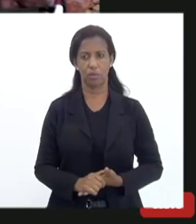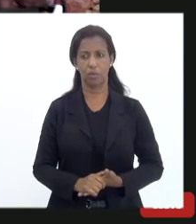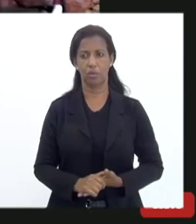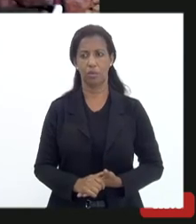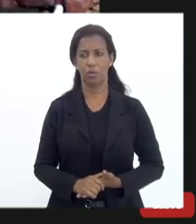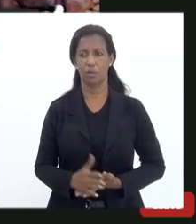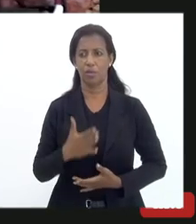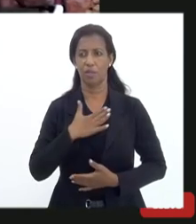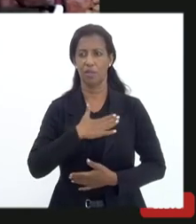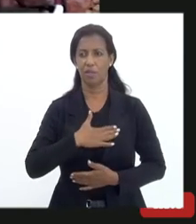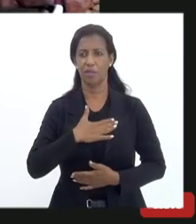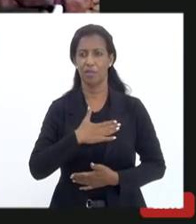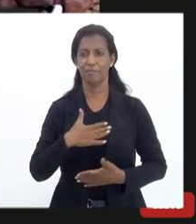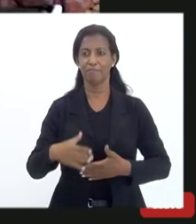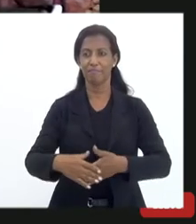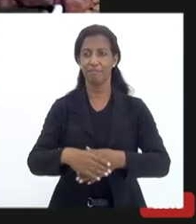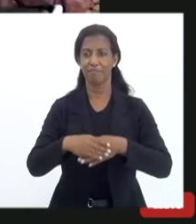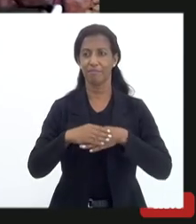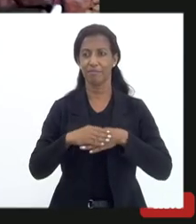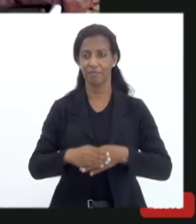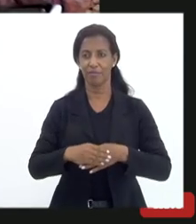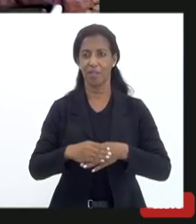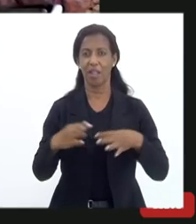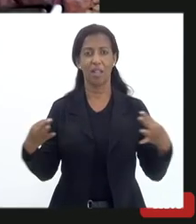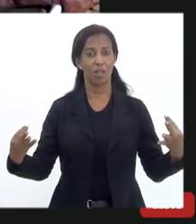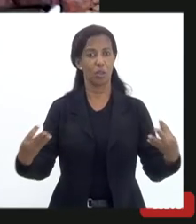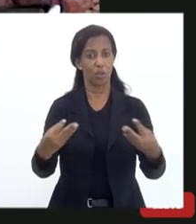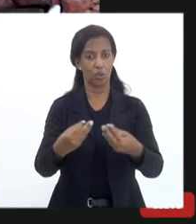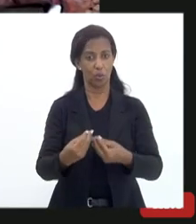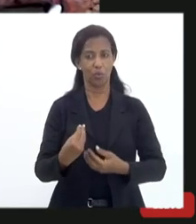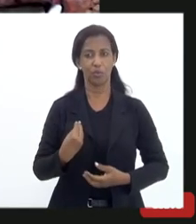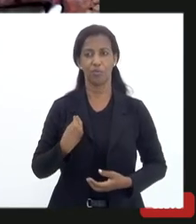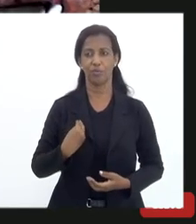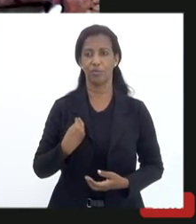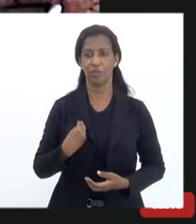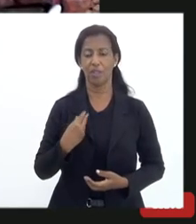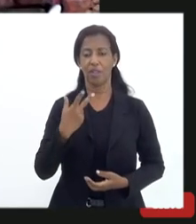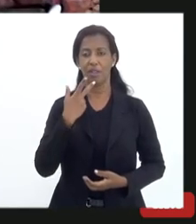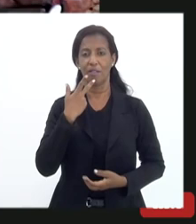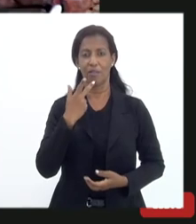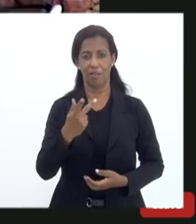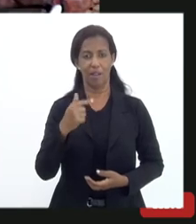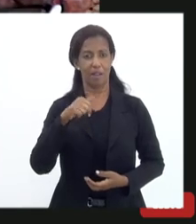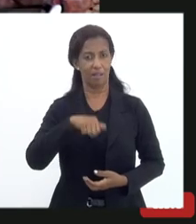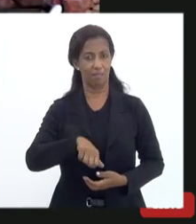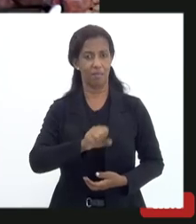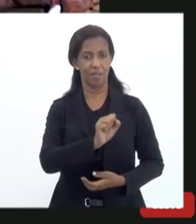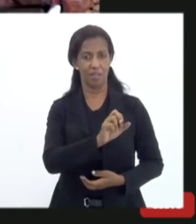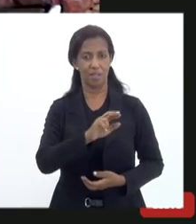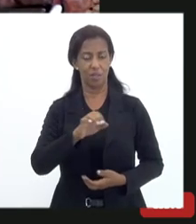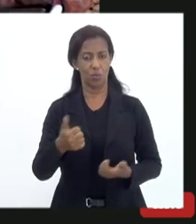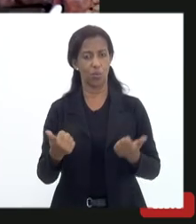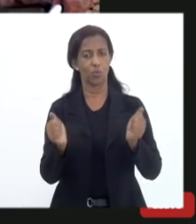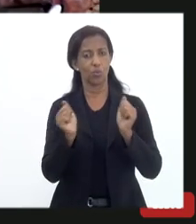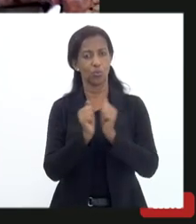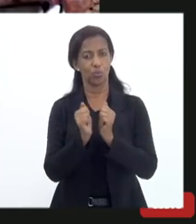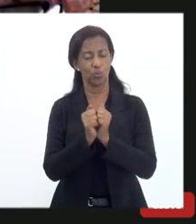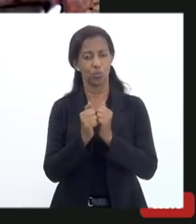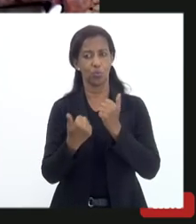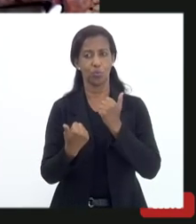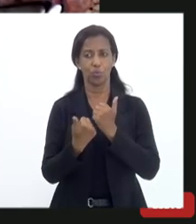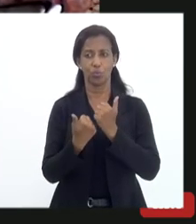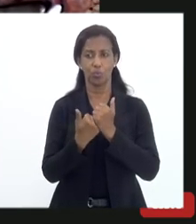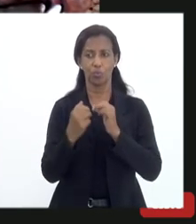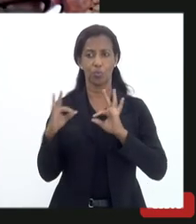Eu gostaria de cumprimentar todos os presentes, dizer que a superintendência, por meio da sua Secretaria de Gestão de